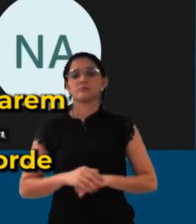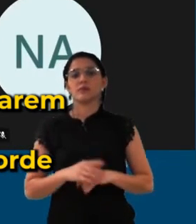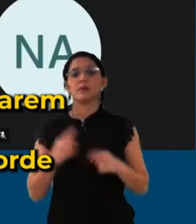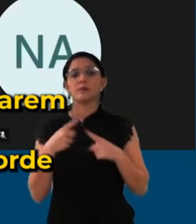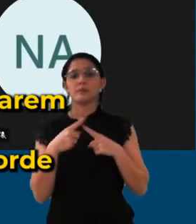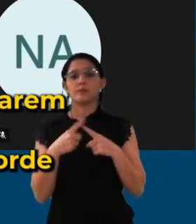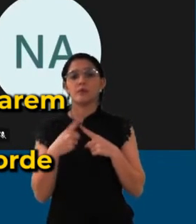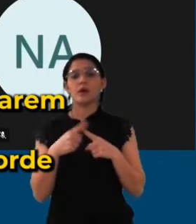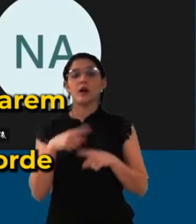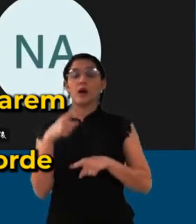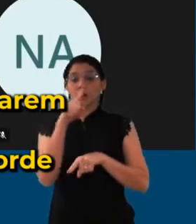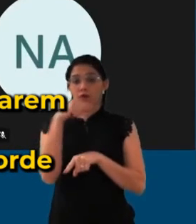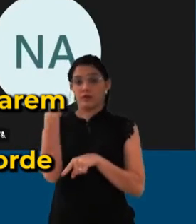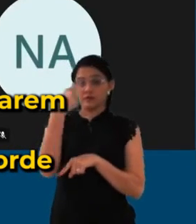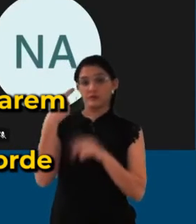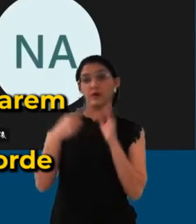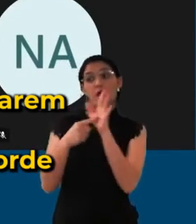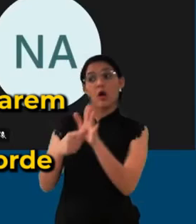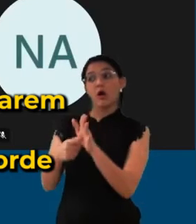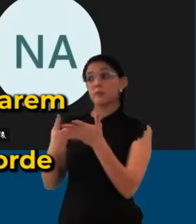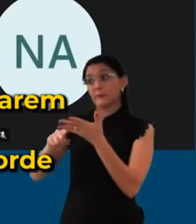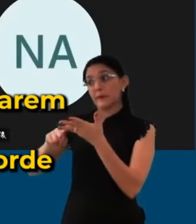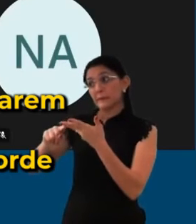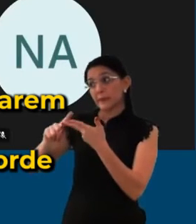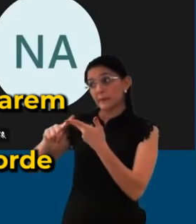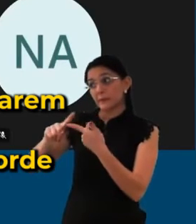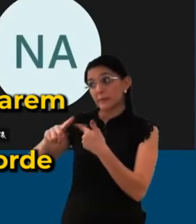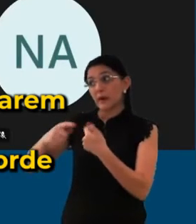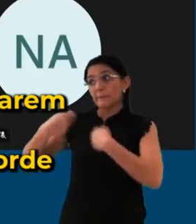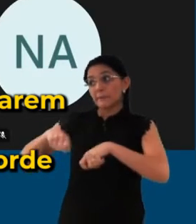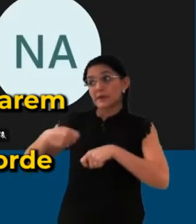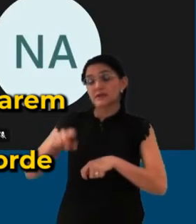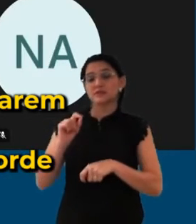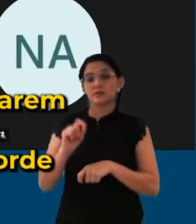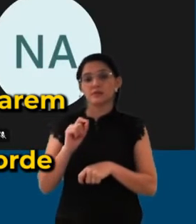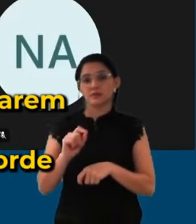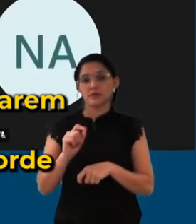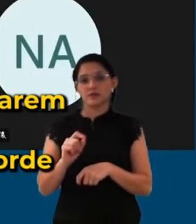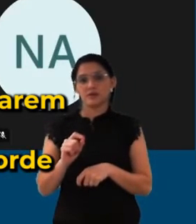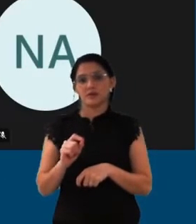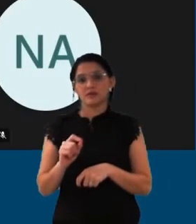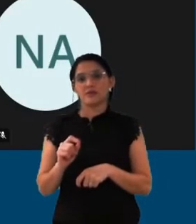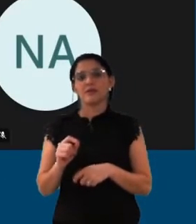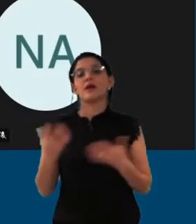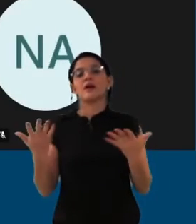medidas para vocês adotarem. Agora é com vocês, que a chave do cofre aí não é com o